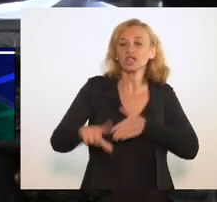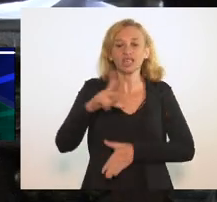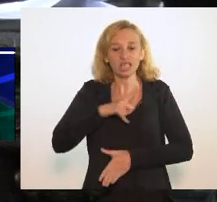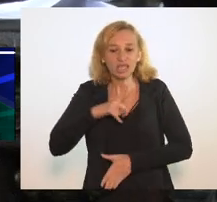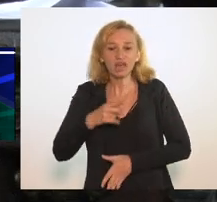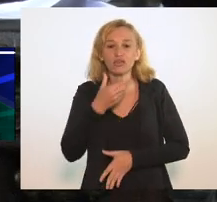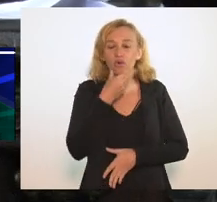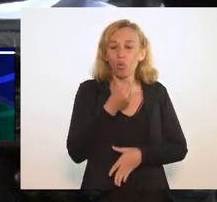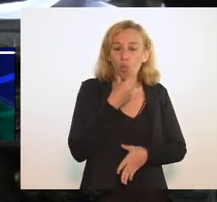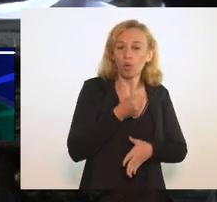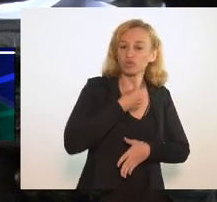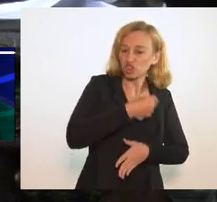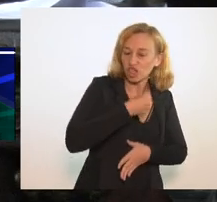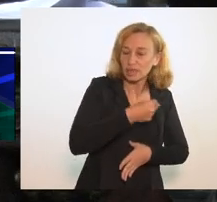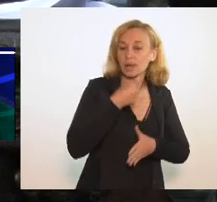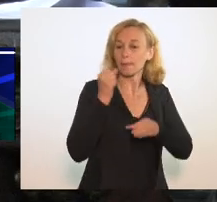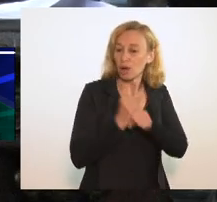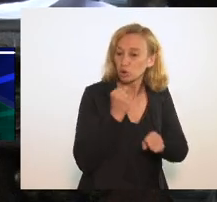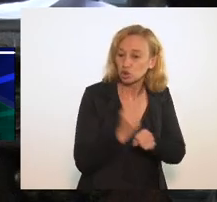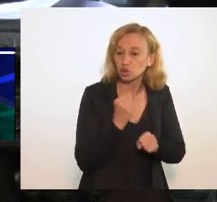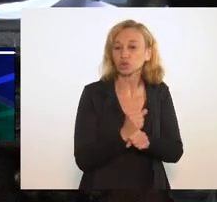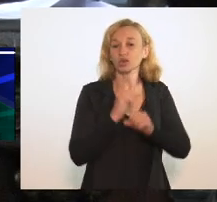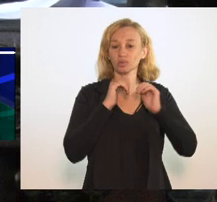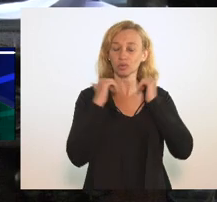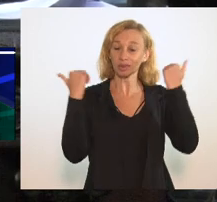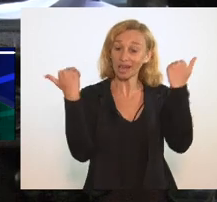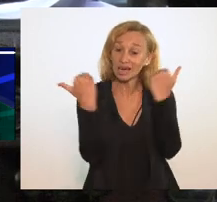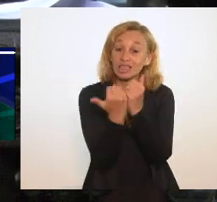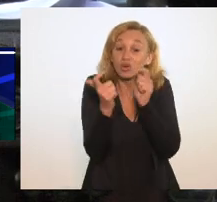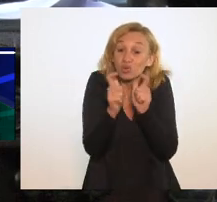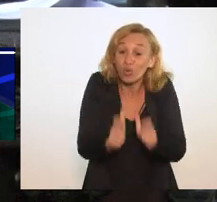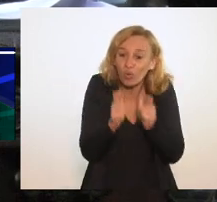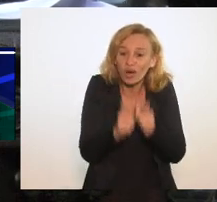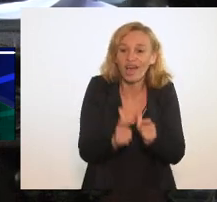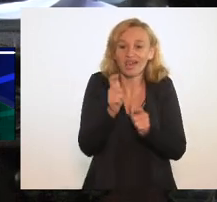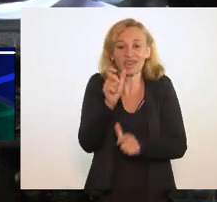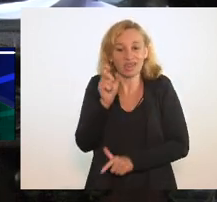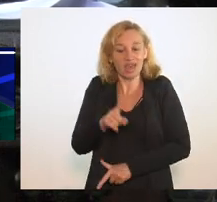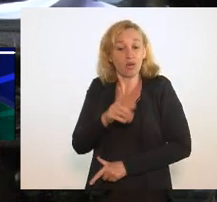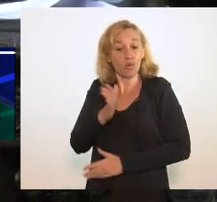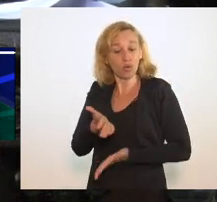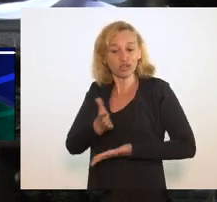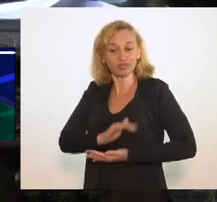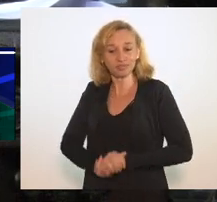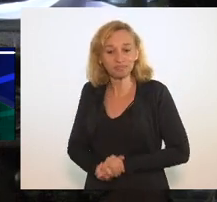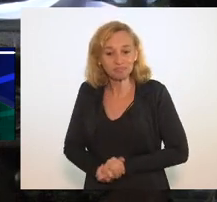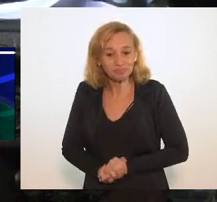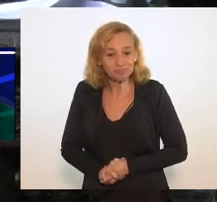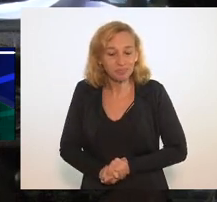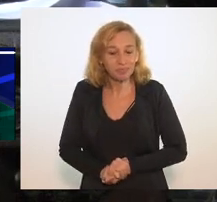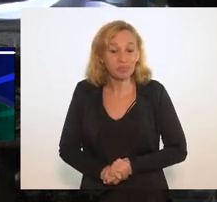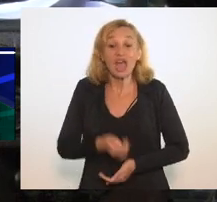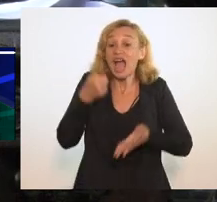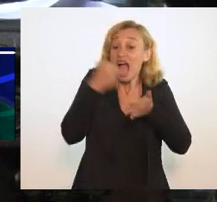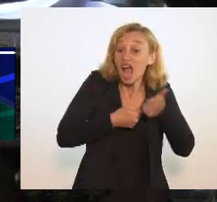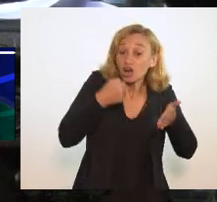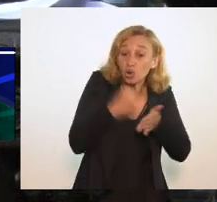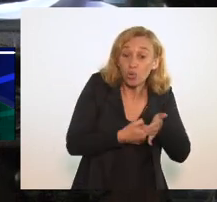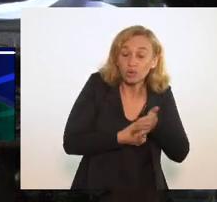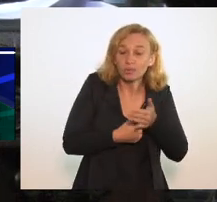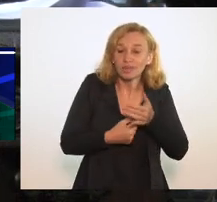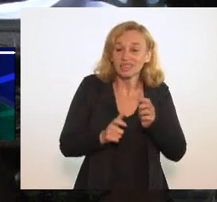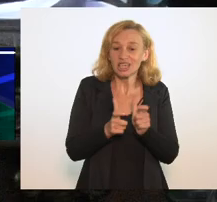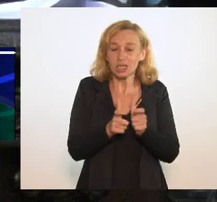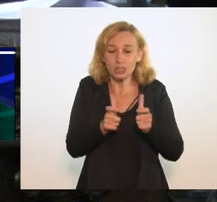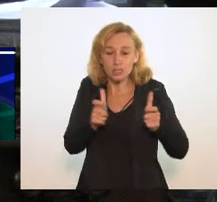jornalista para a construção do Maracanã no local que se encontra, a luta para ser o maior